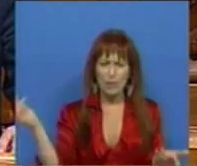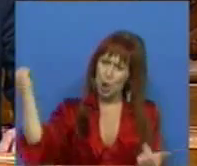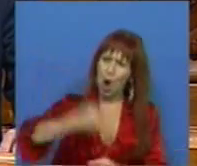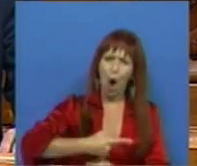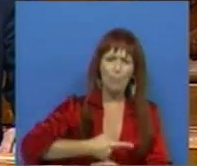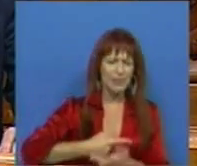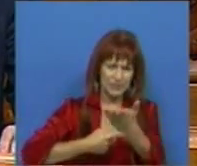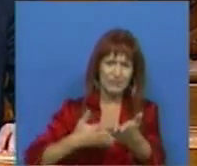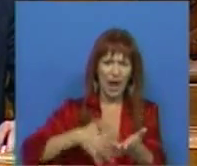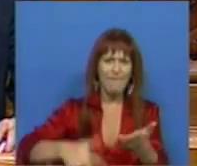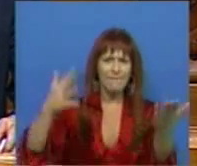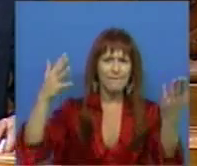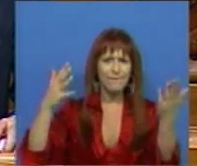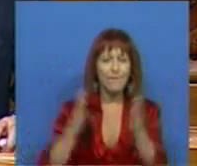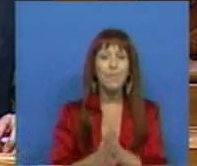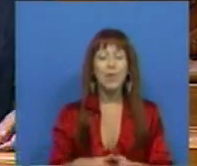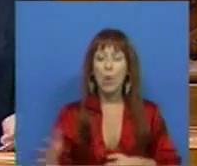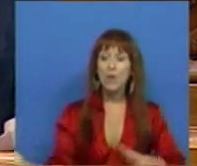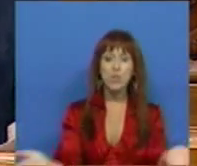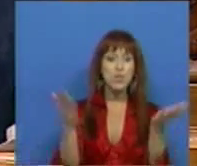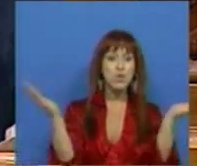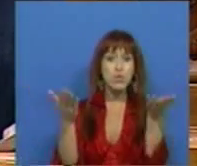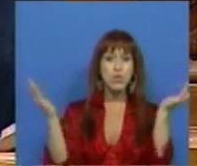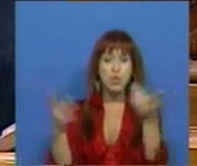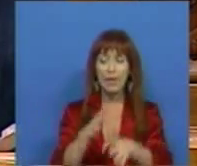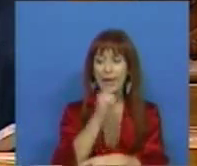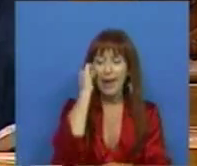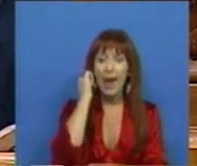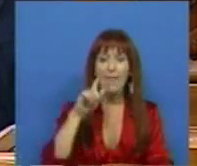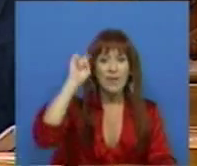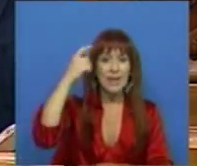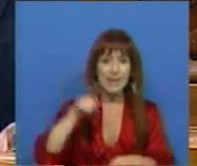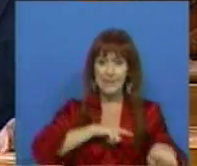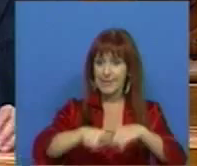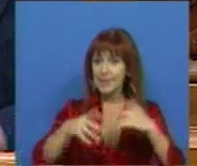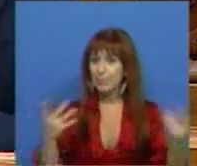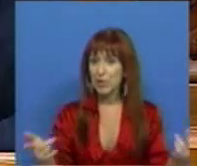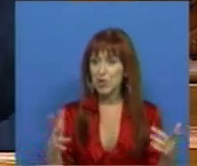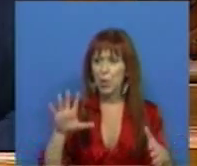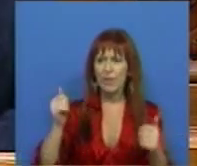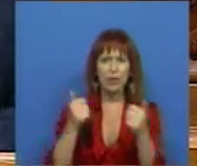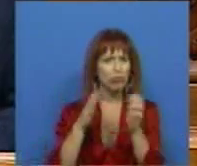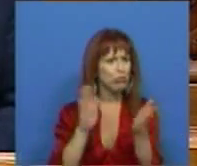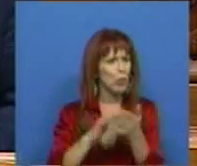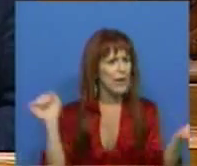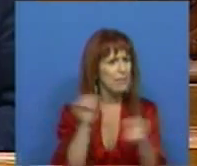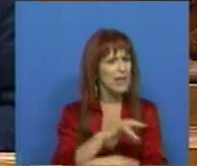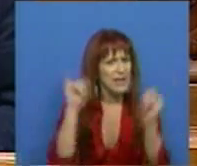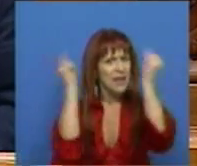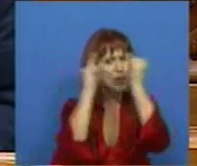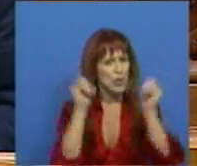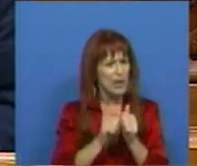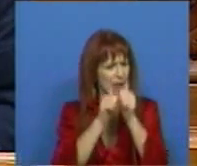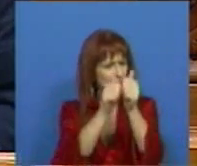disciplinadores implacáveis. Ao agitar o espectro de uma grave crise política, quando toda a imprensa internacional estava a